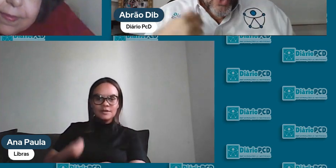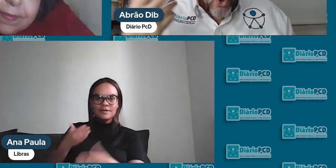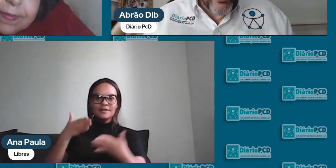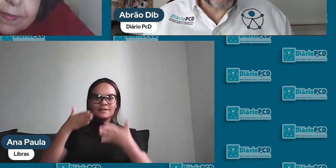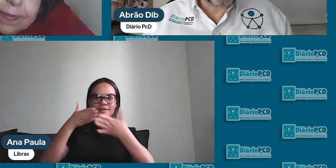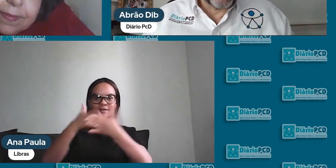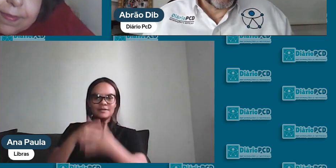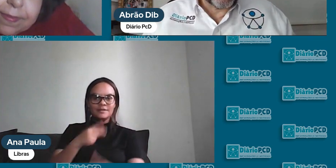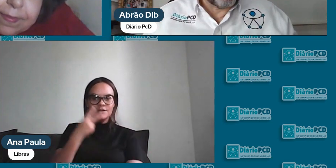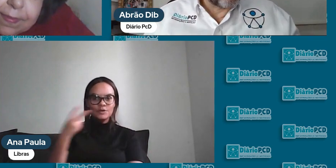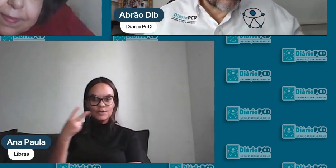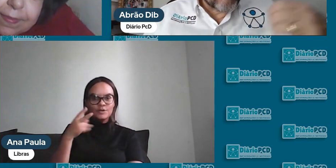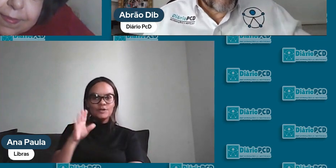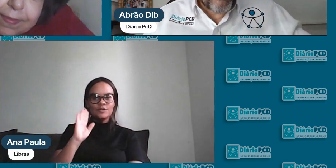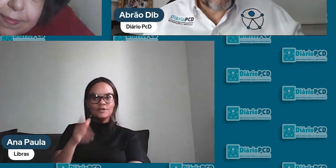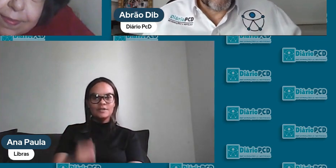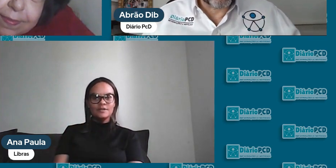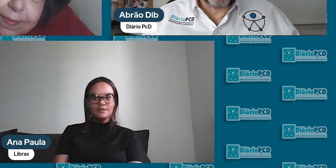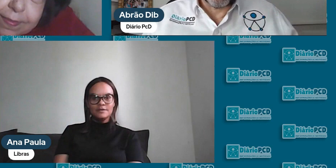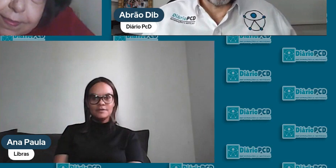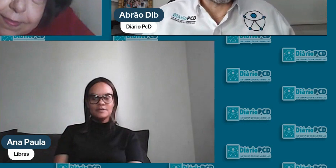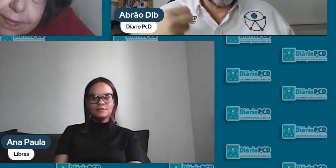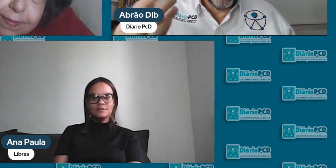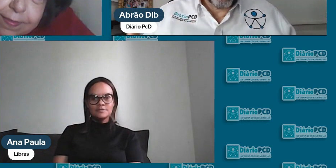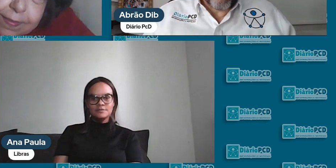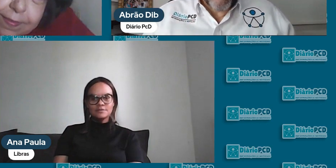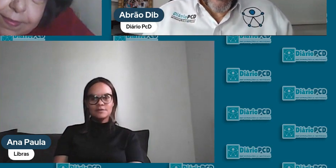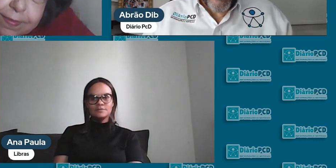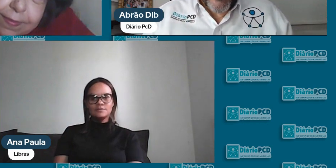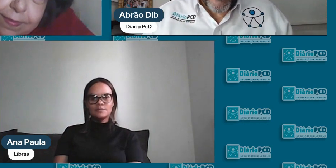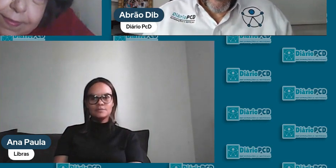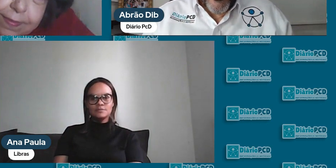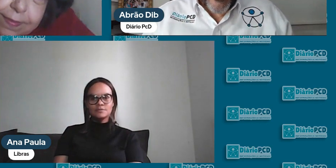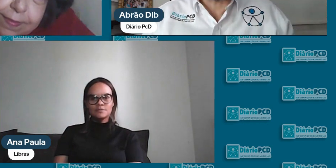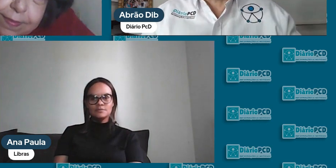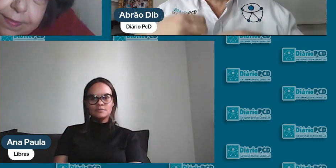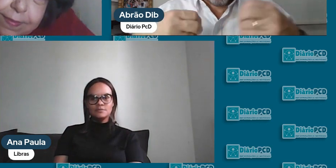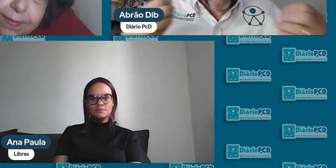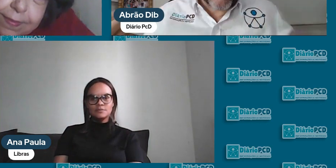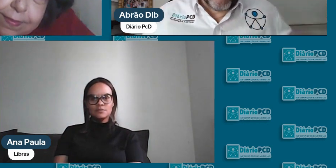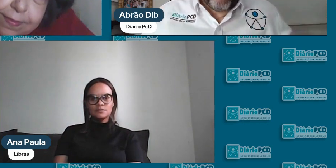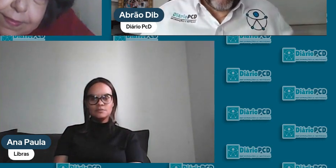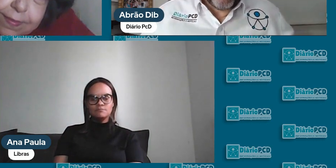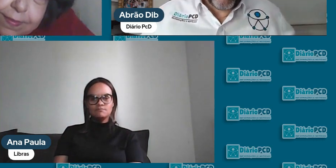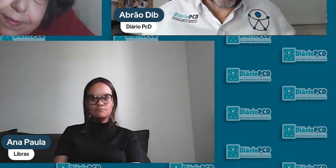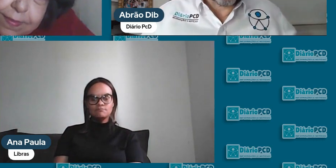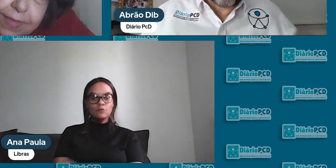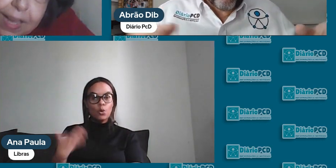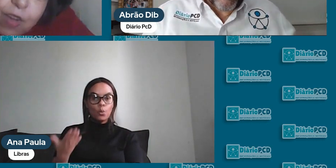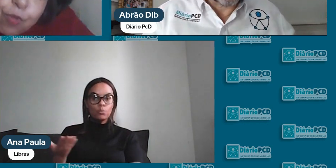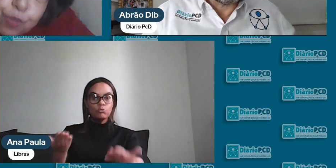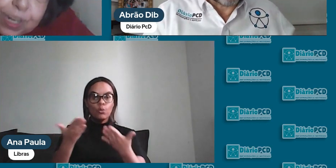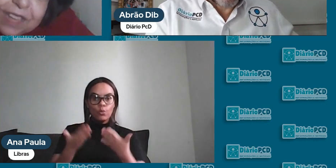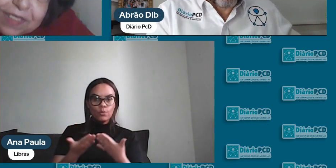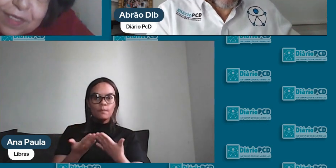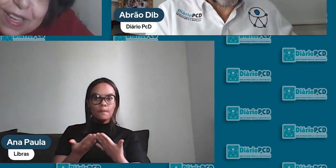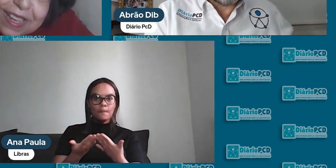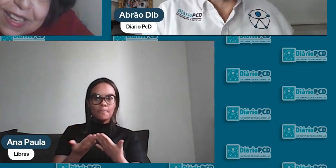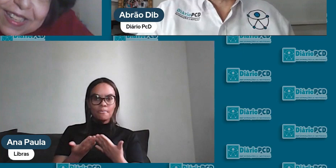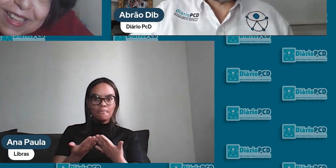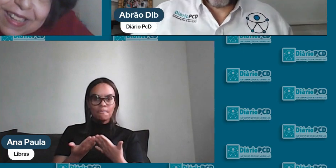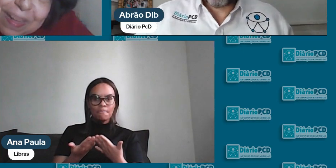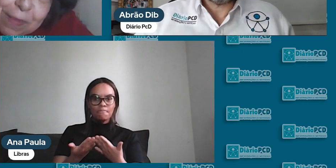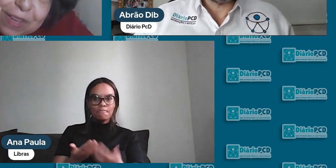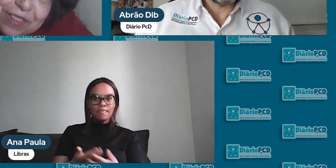Limites 2, né, buscando informações sobre isso. Qual é a convocação que a senhora faz? A convocação